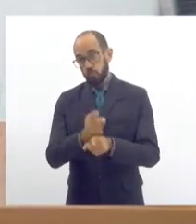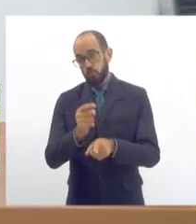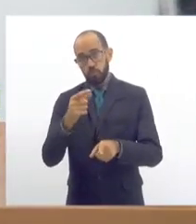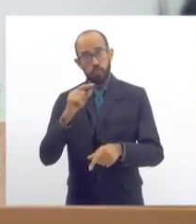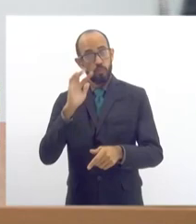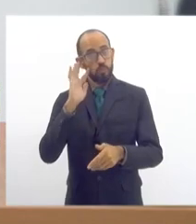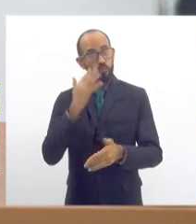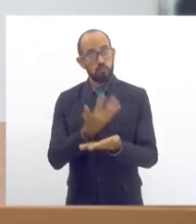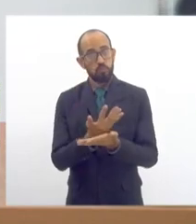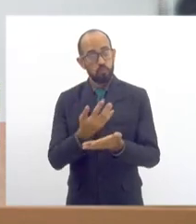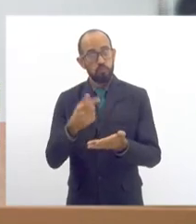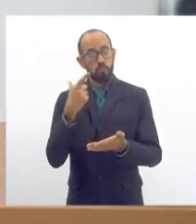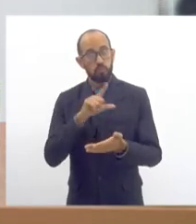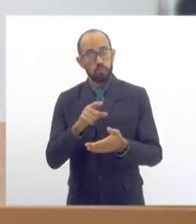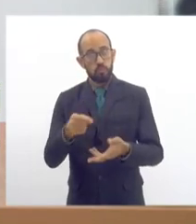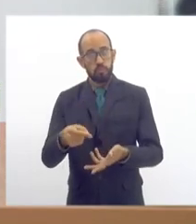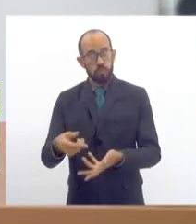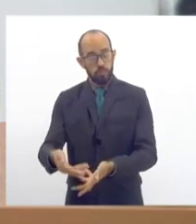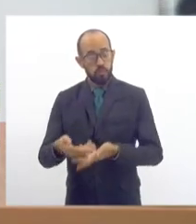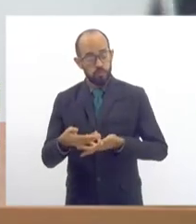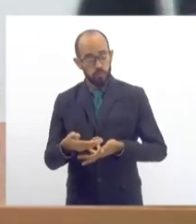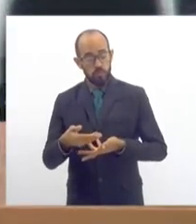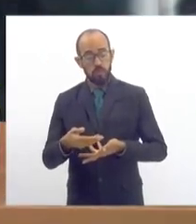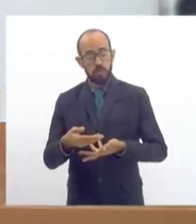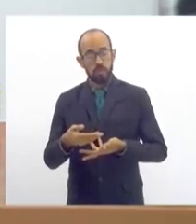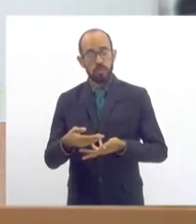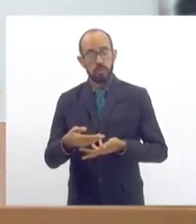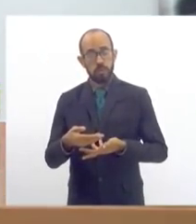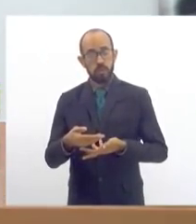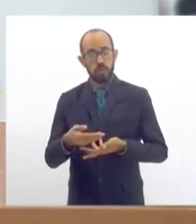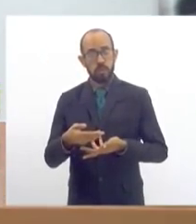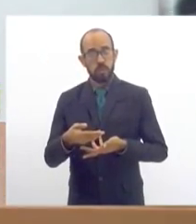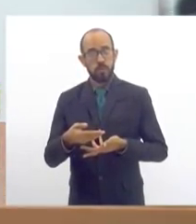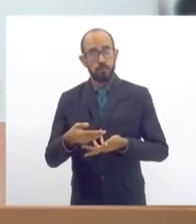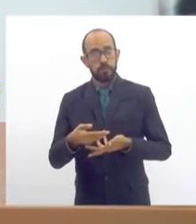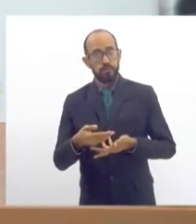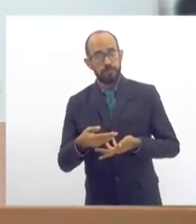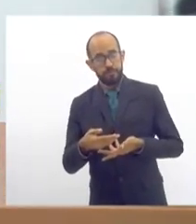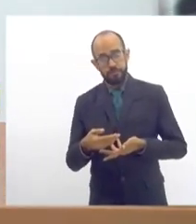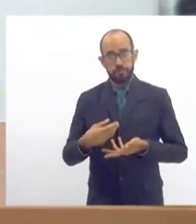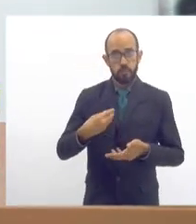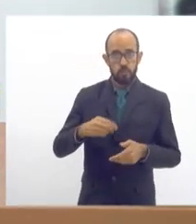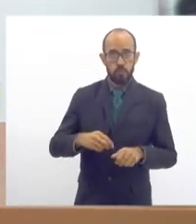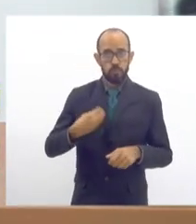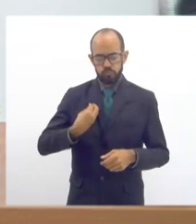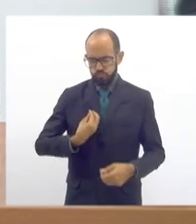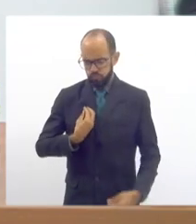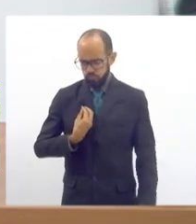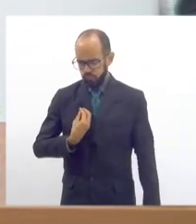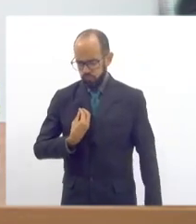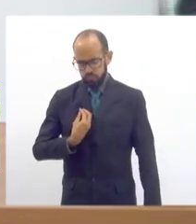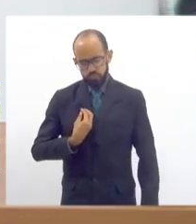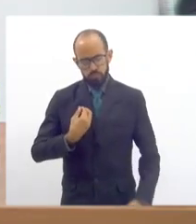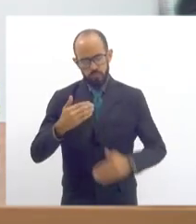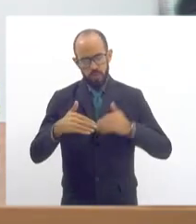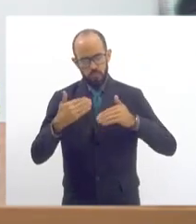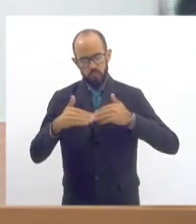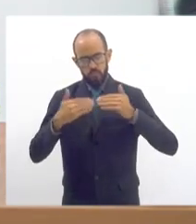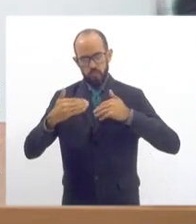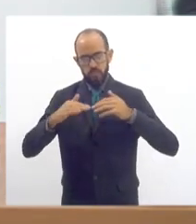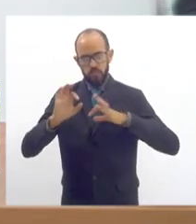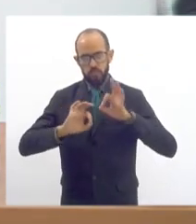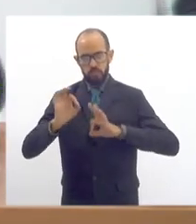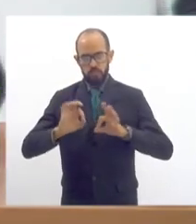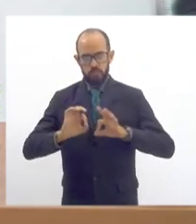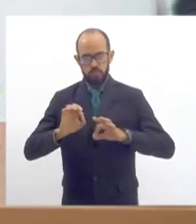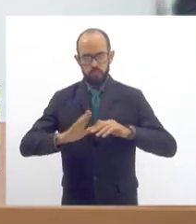conta do atendimento das demandas de aprimoramento, atualização e avanço no plano de